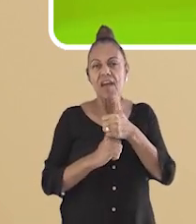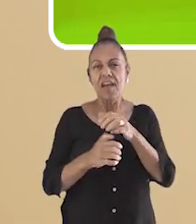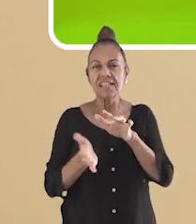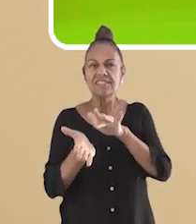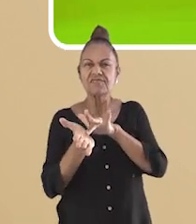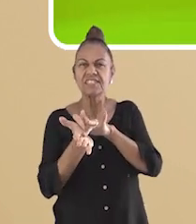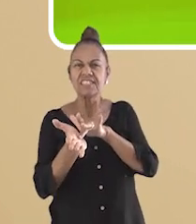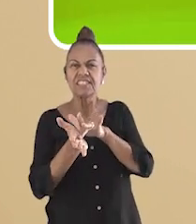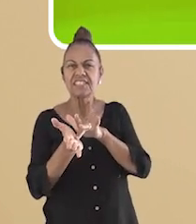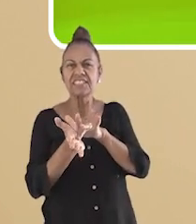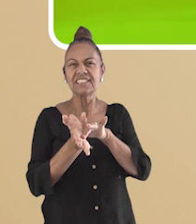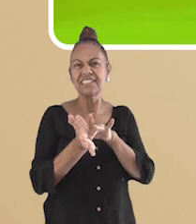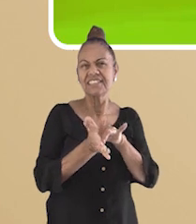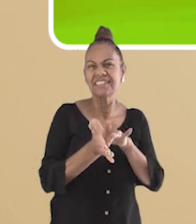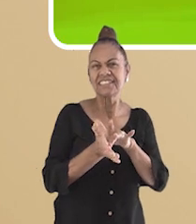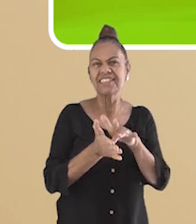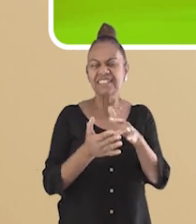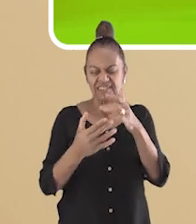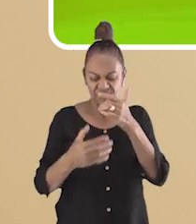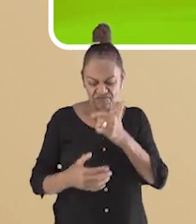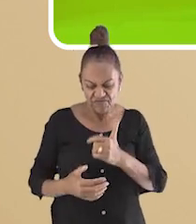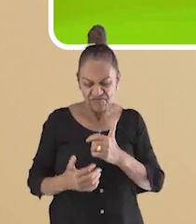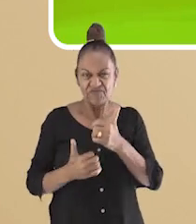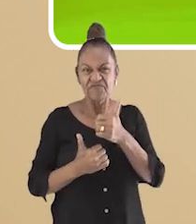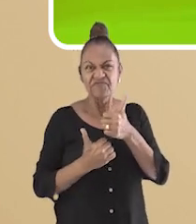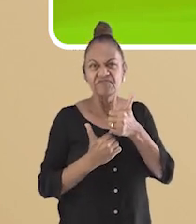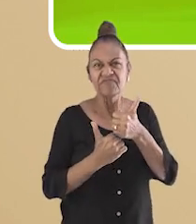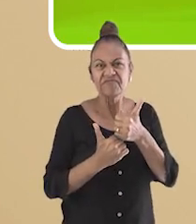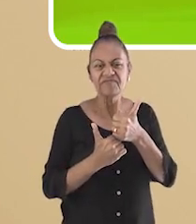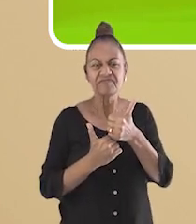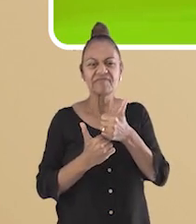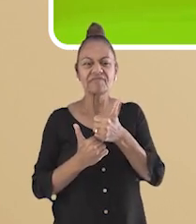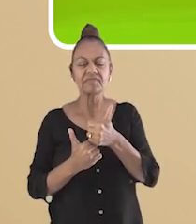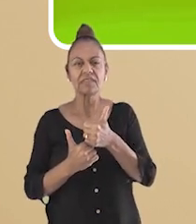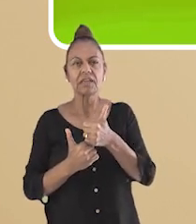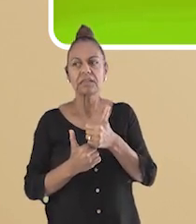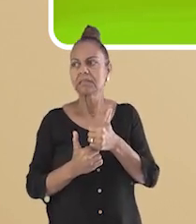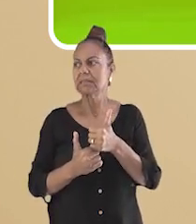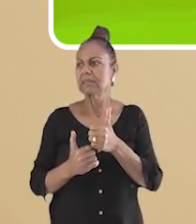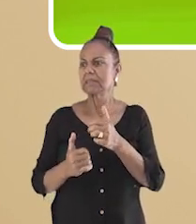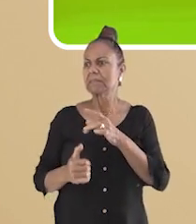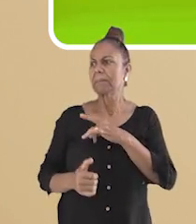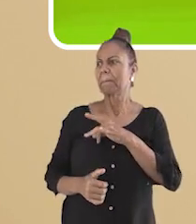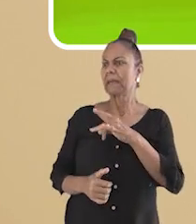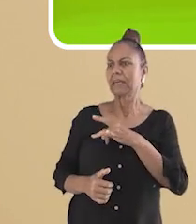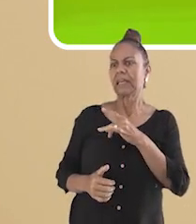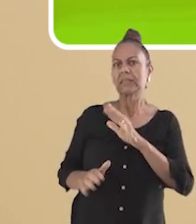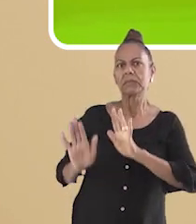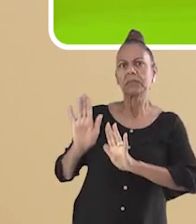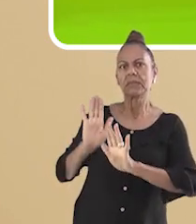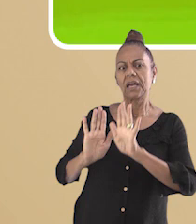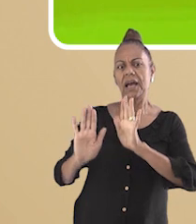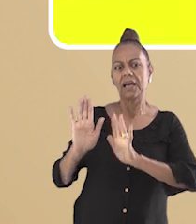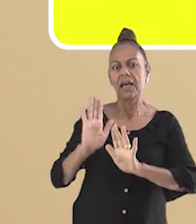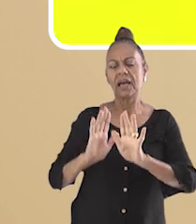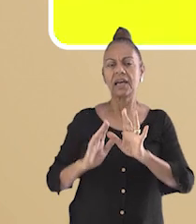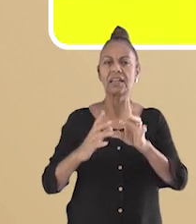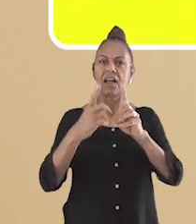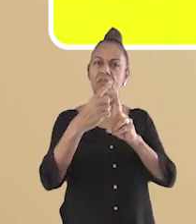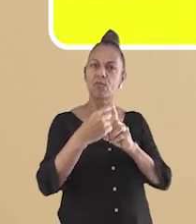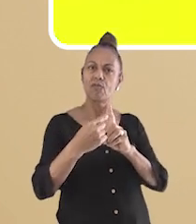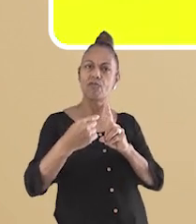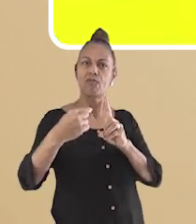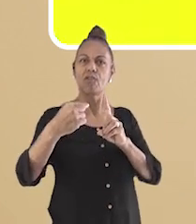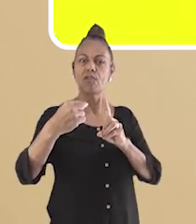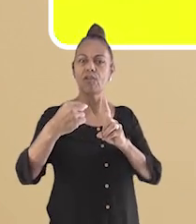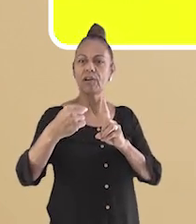ambiente. Eles fazem camuflagem, o bicho folha e o bicho pau. Quando sente